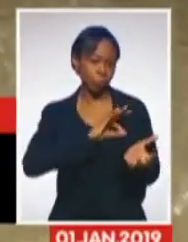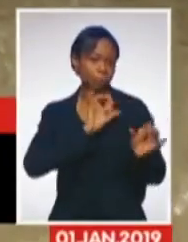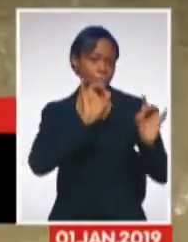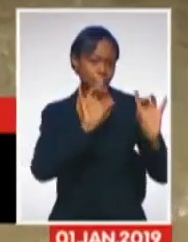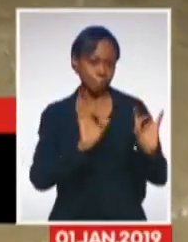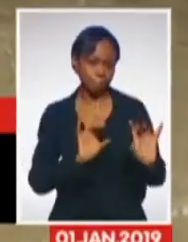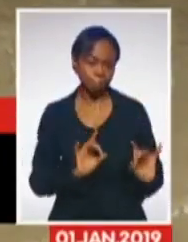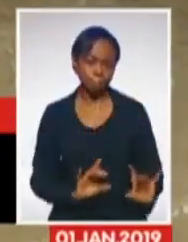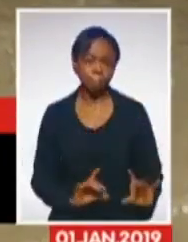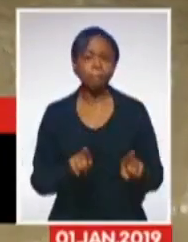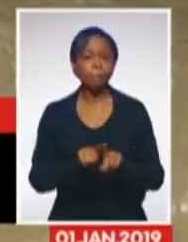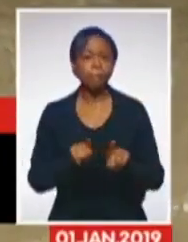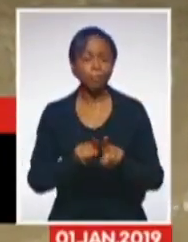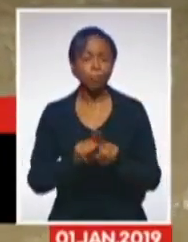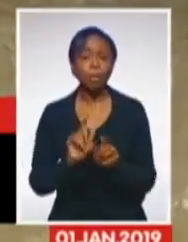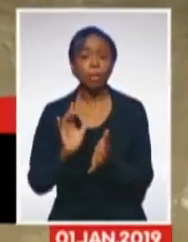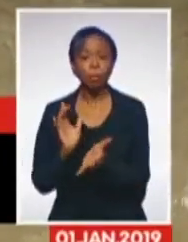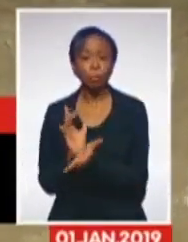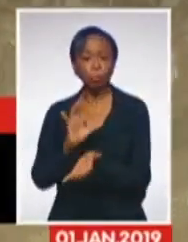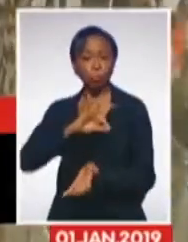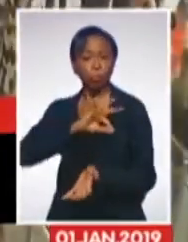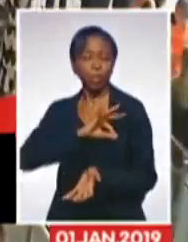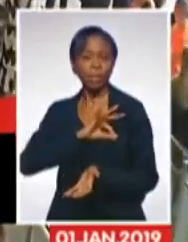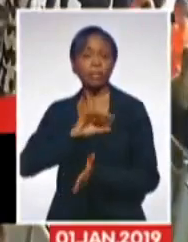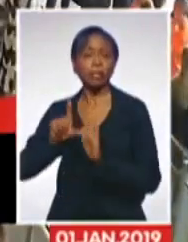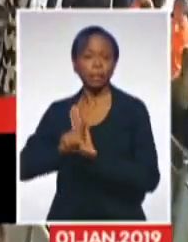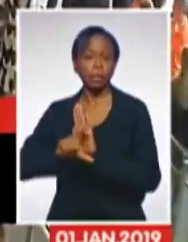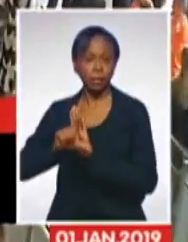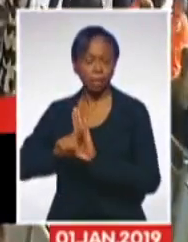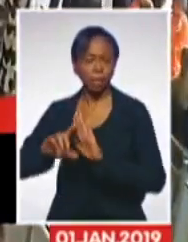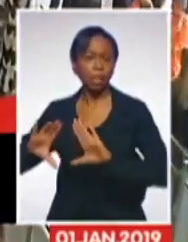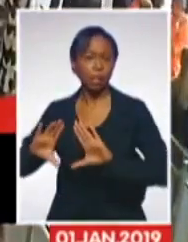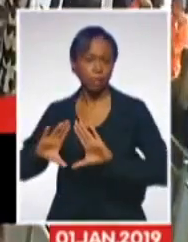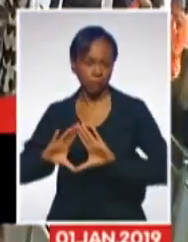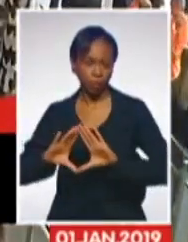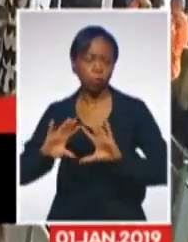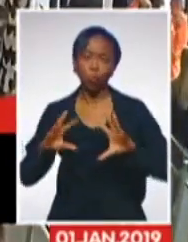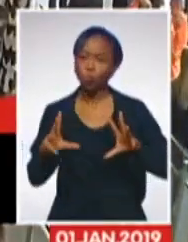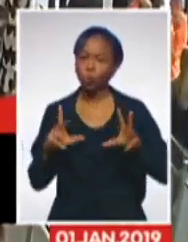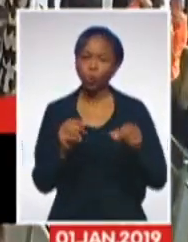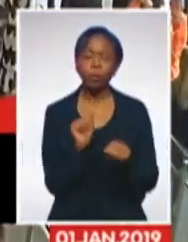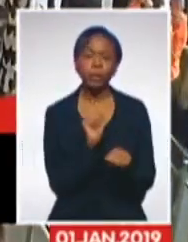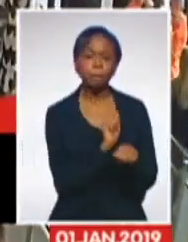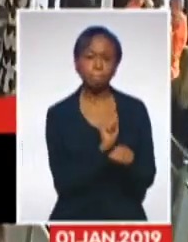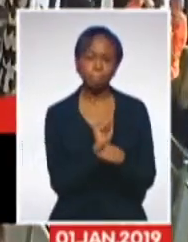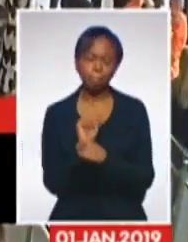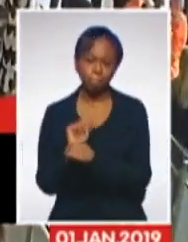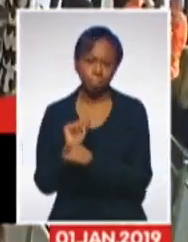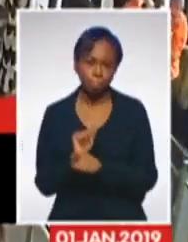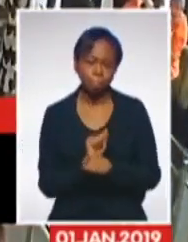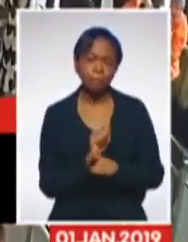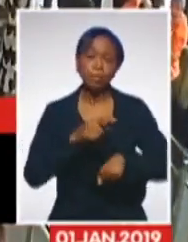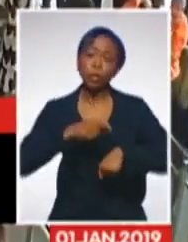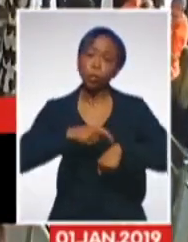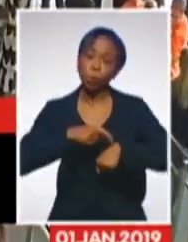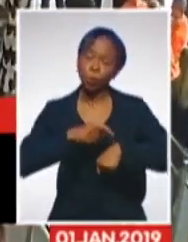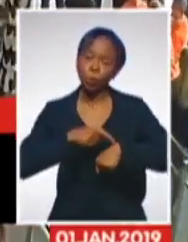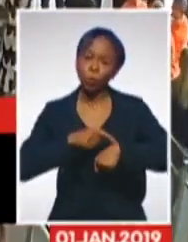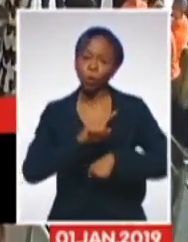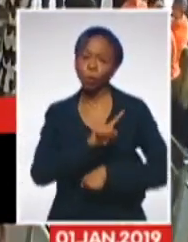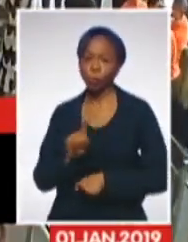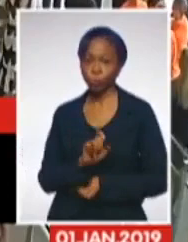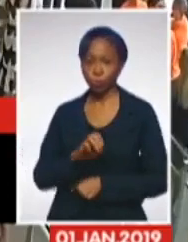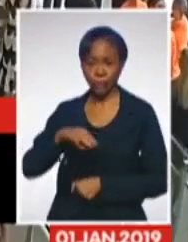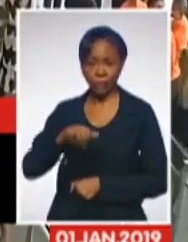a Polícia Legislativa do Parlamento Mineiro. Então, todos estão aqui a postos, aguardando o momento em que Zema vai chegar pelo